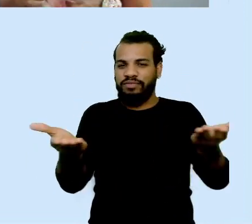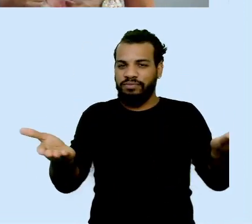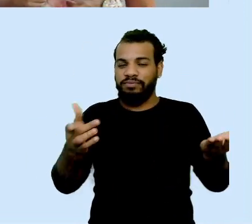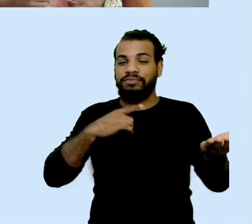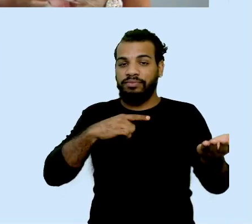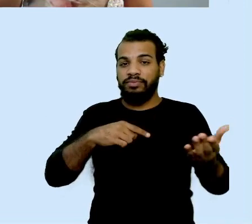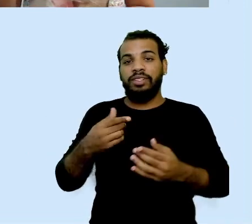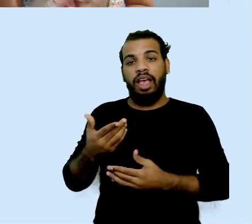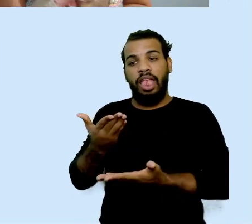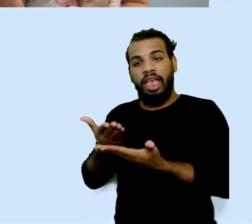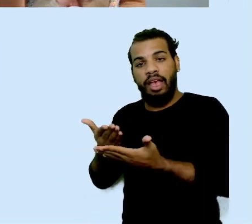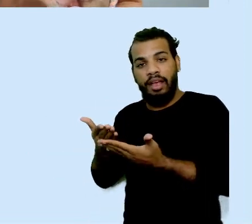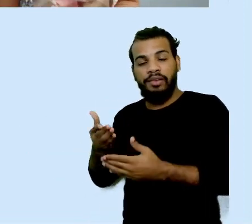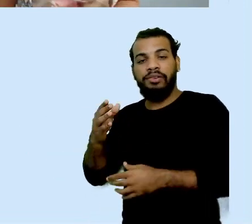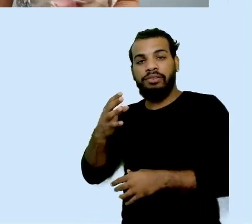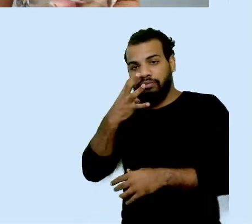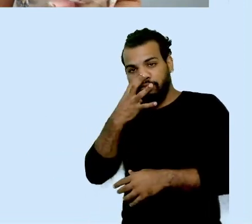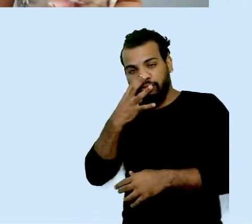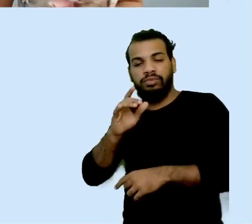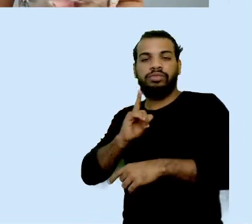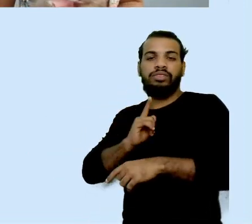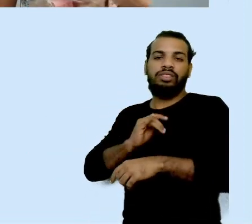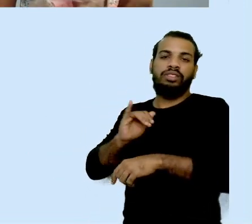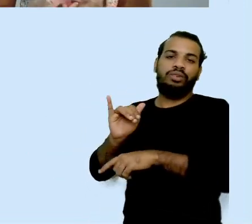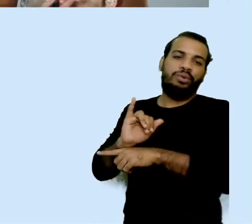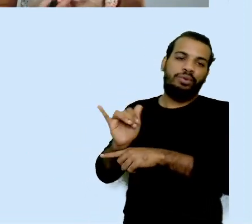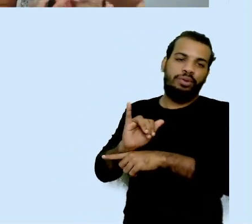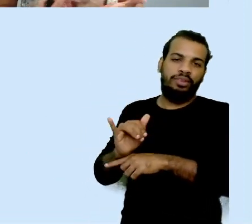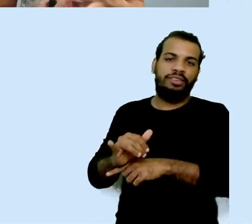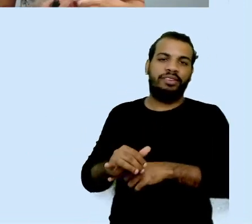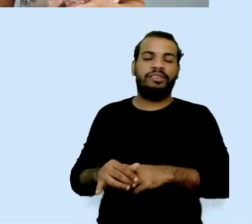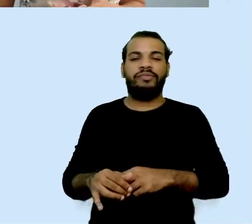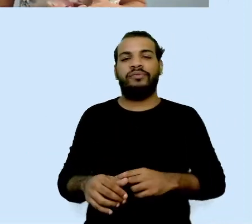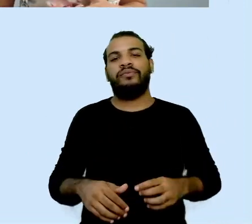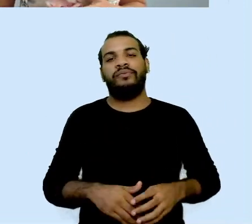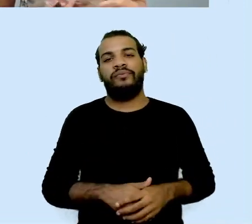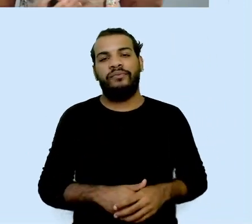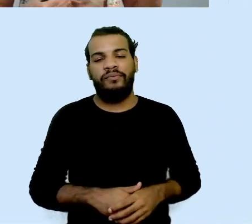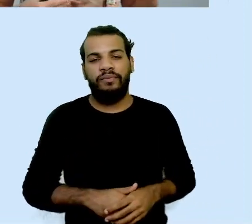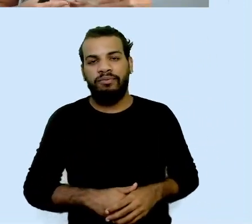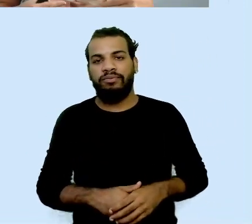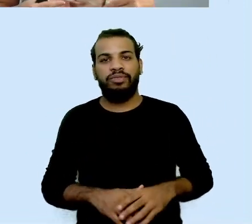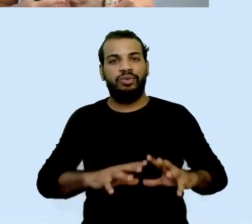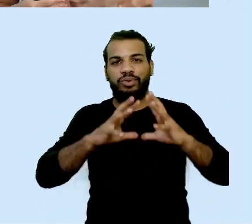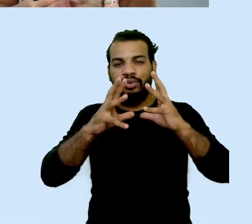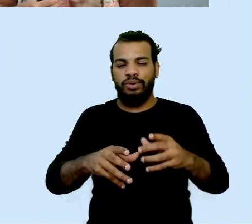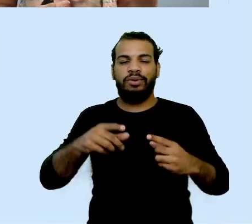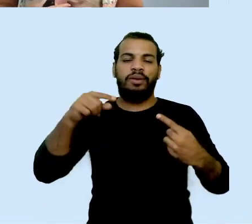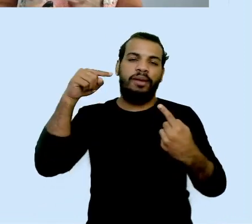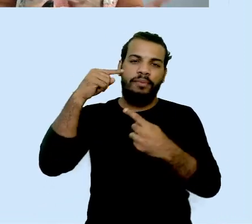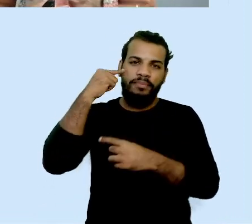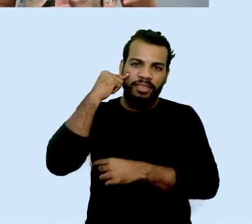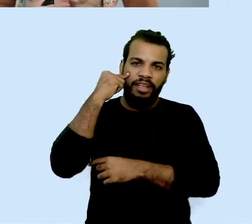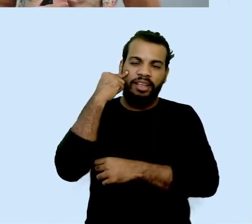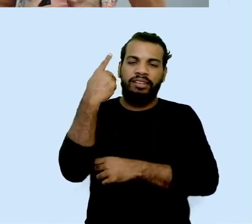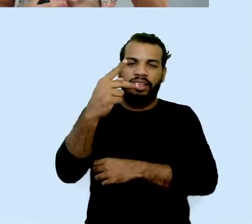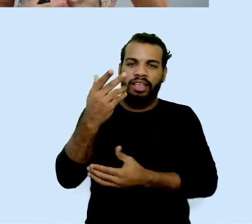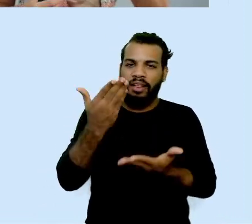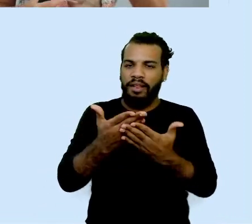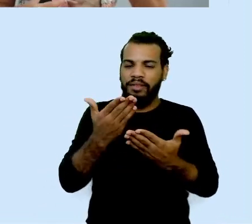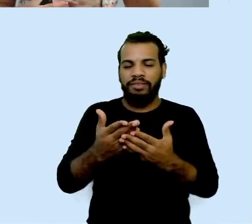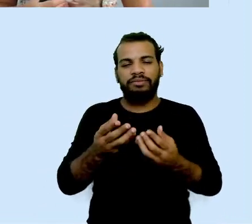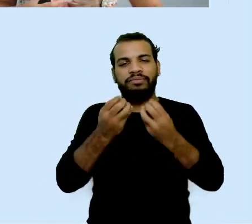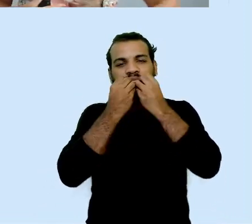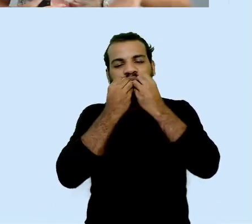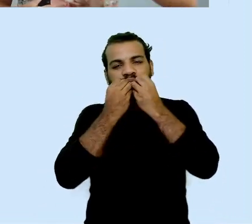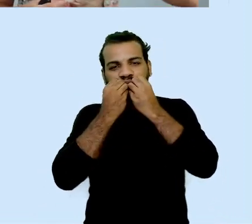canal das aulas, tem o canal no YouTube, tem material impresso também para você. Tudo pensado para que o seu estudo seja um